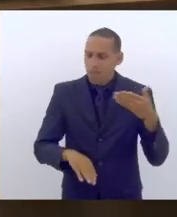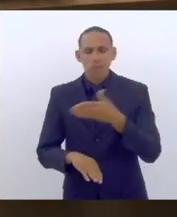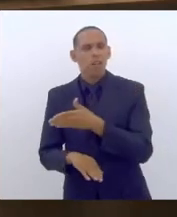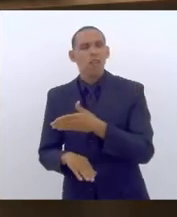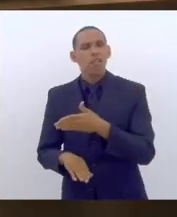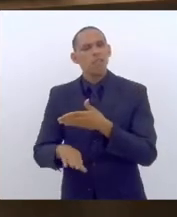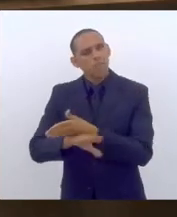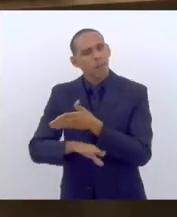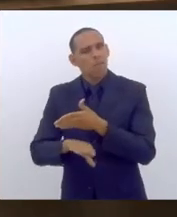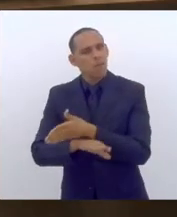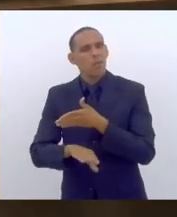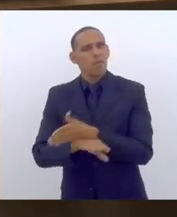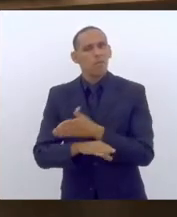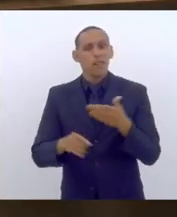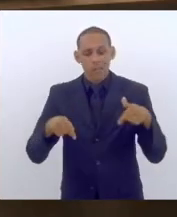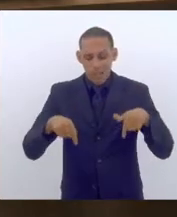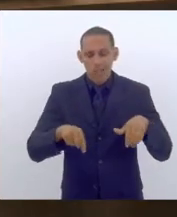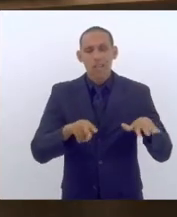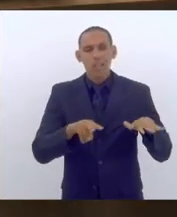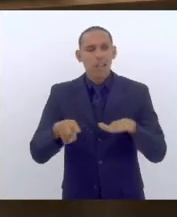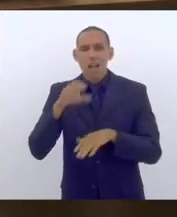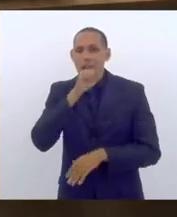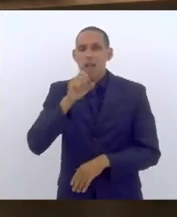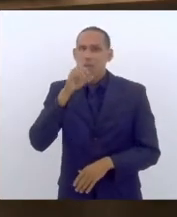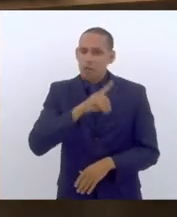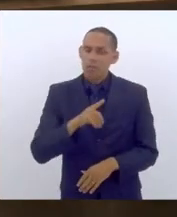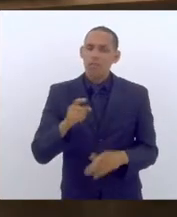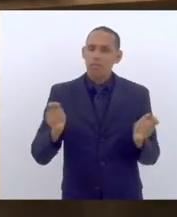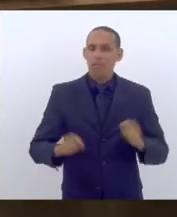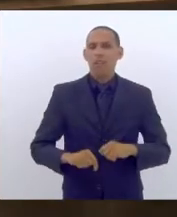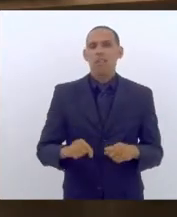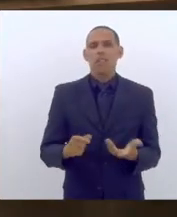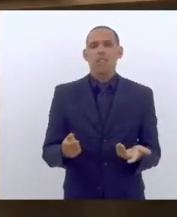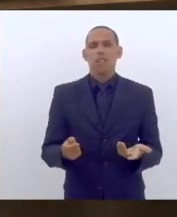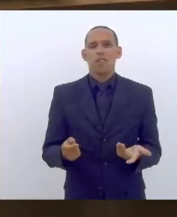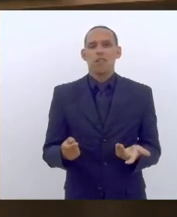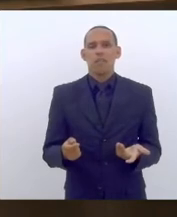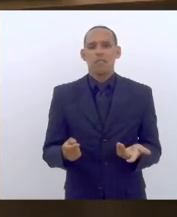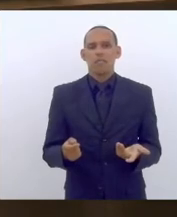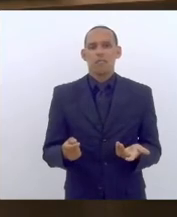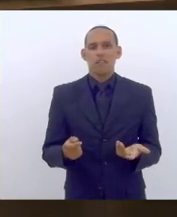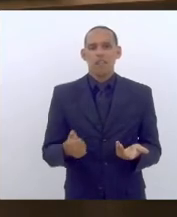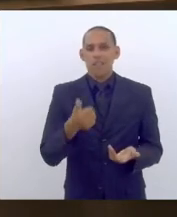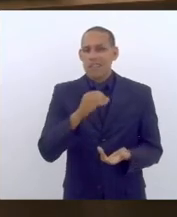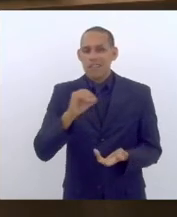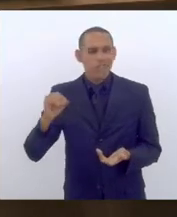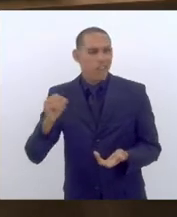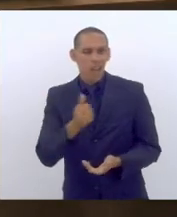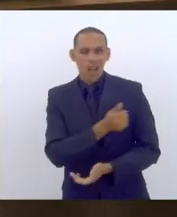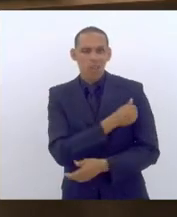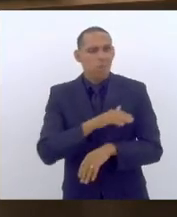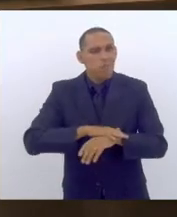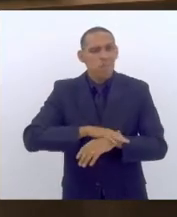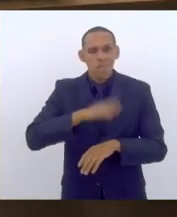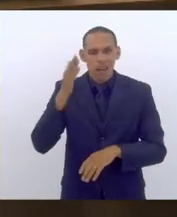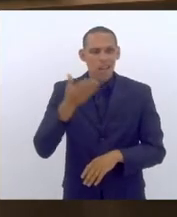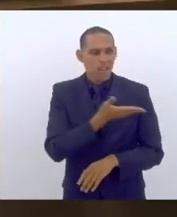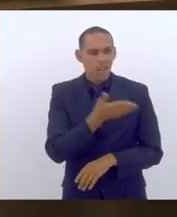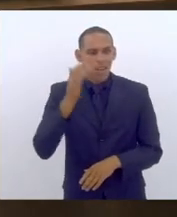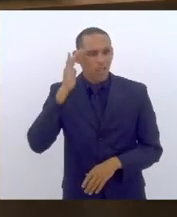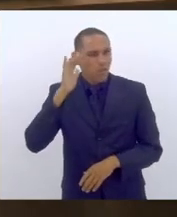a partir desse final de semana não dá para centenas de estudantes terem seus sonhos frustrados